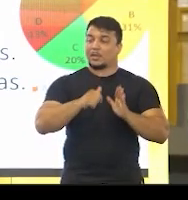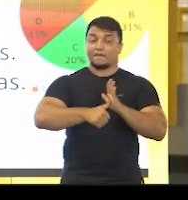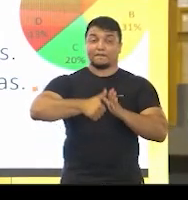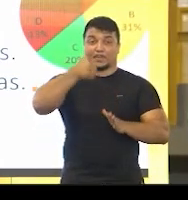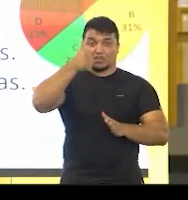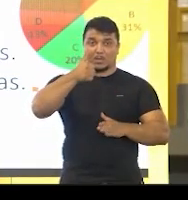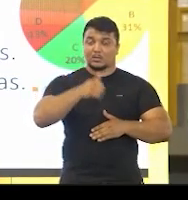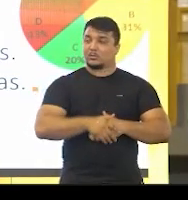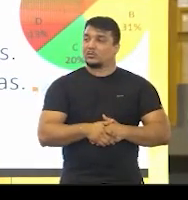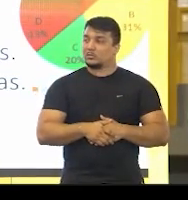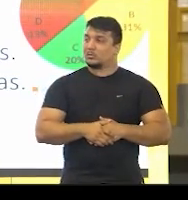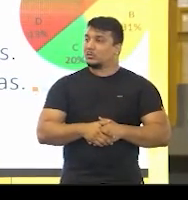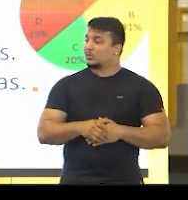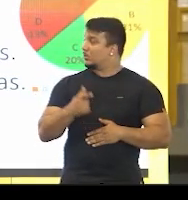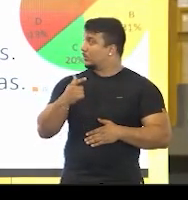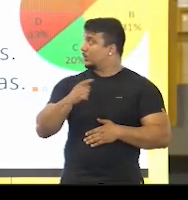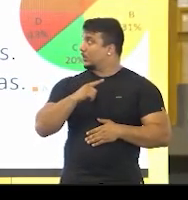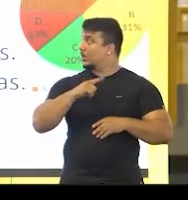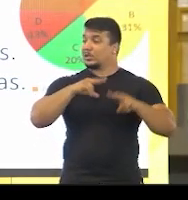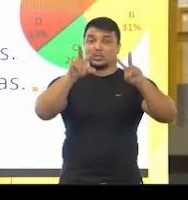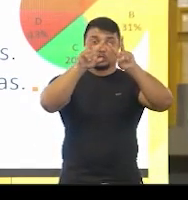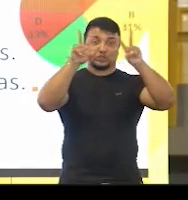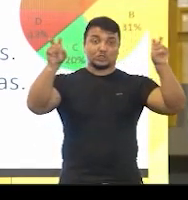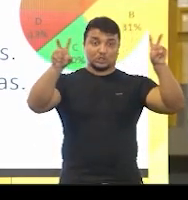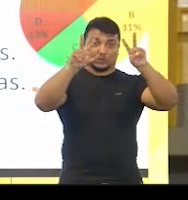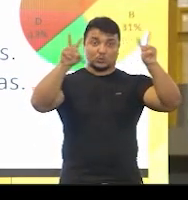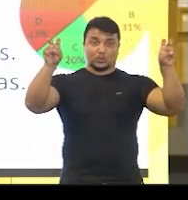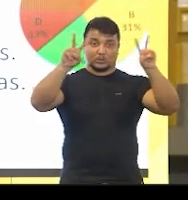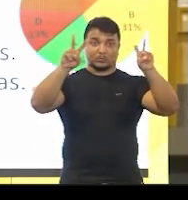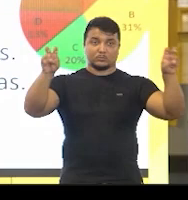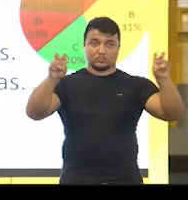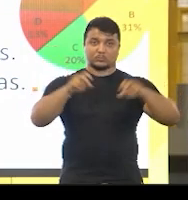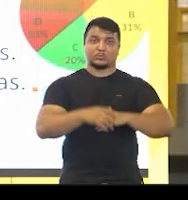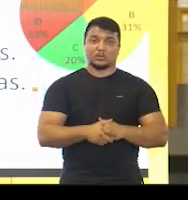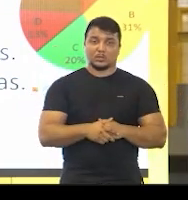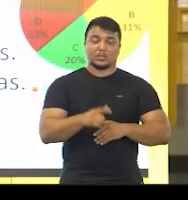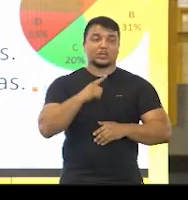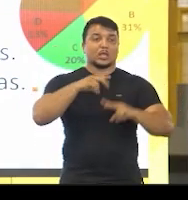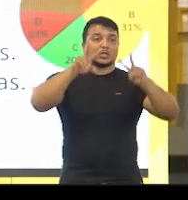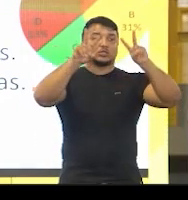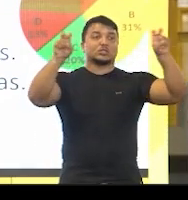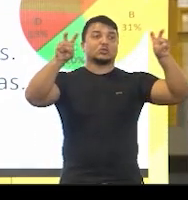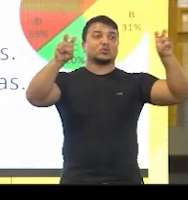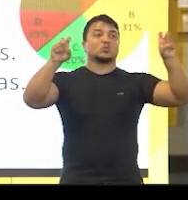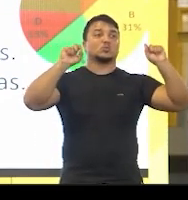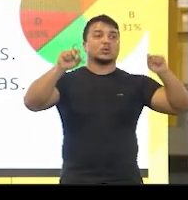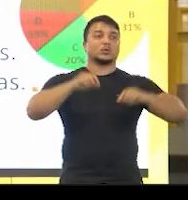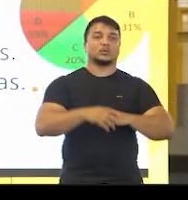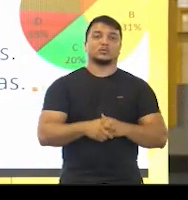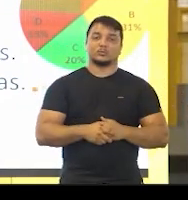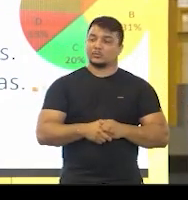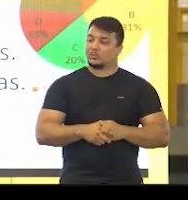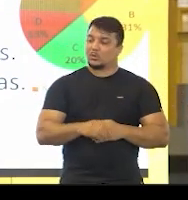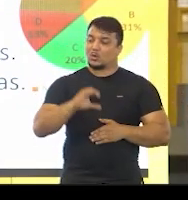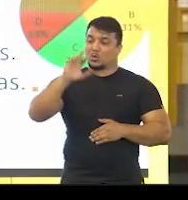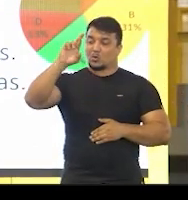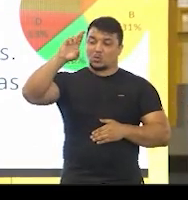coisa, título. Título, por favor. O que é que está dizendo ali? Rocha o